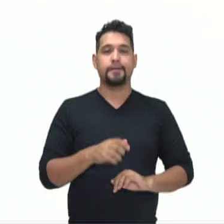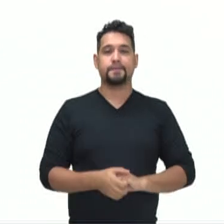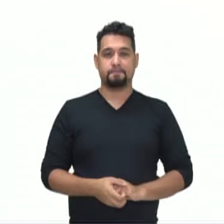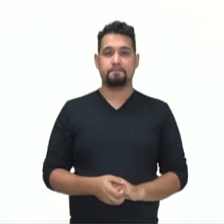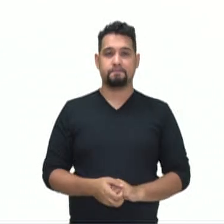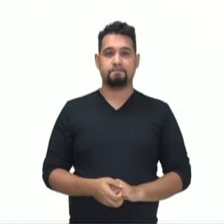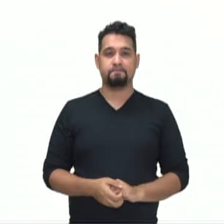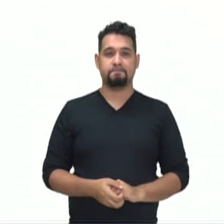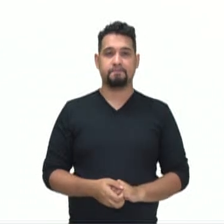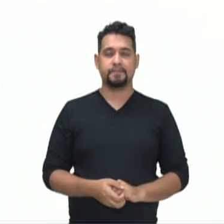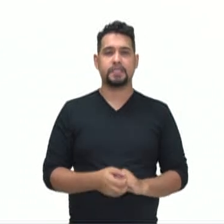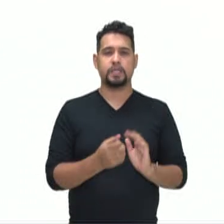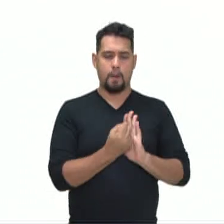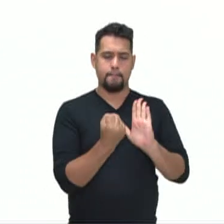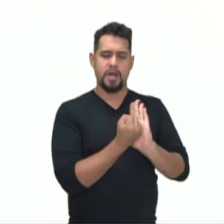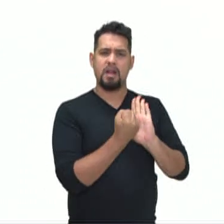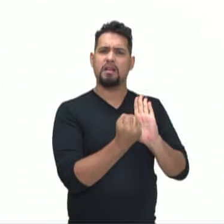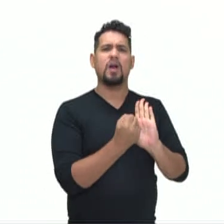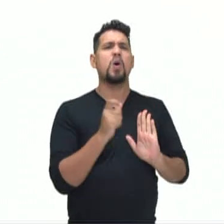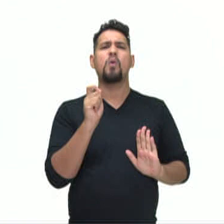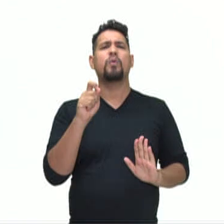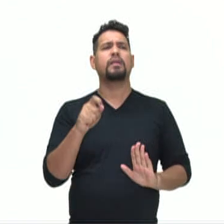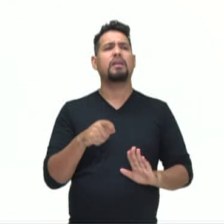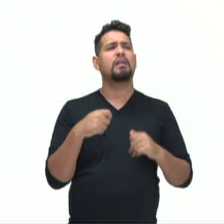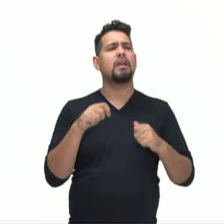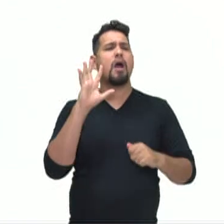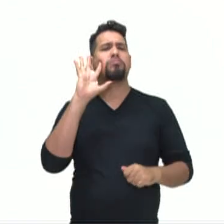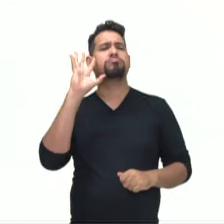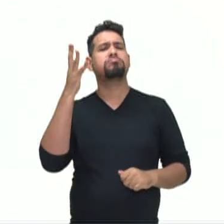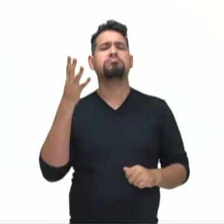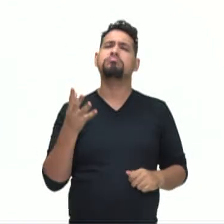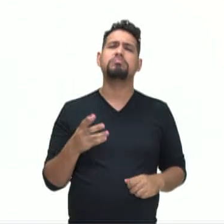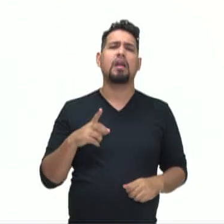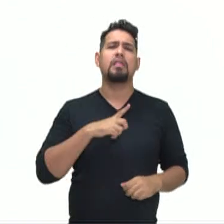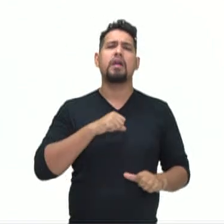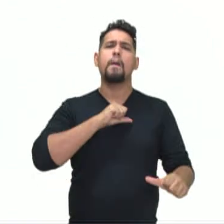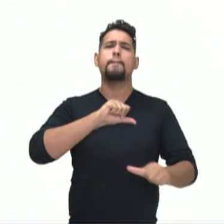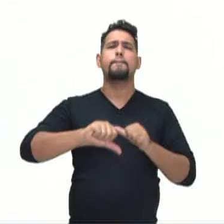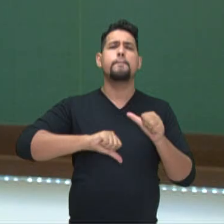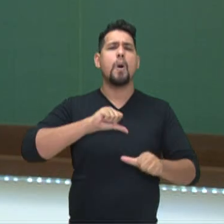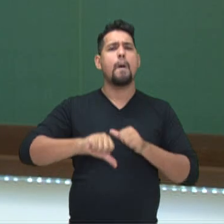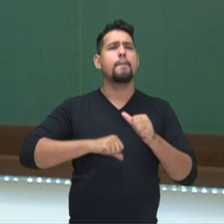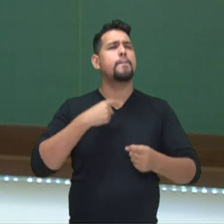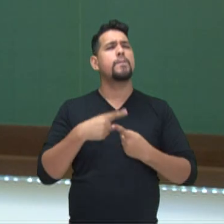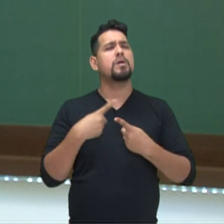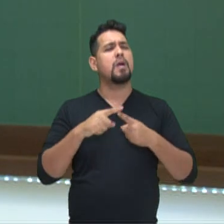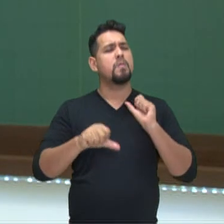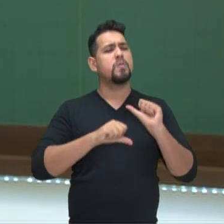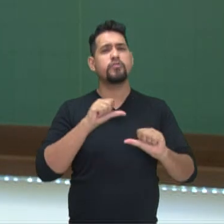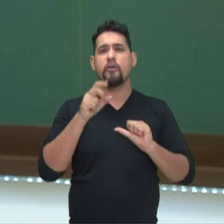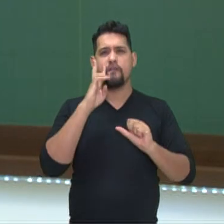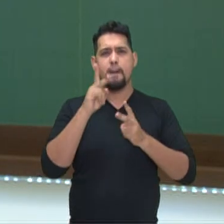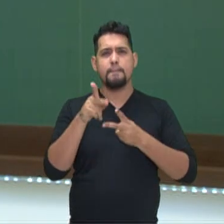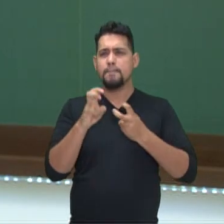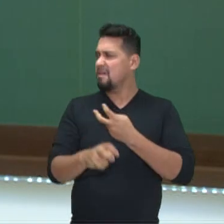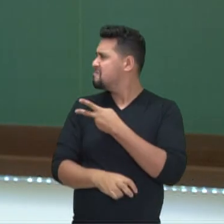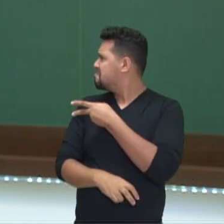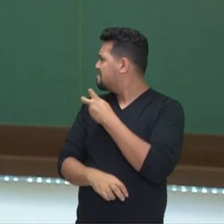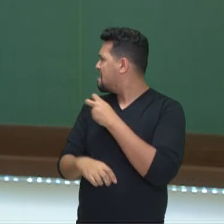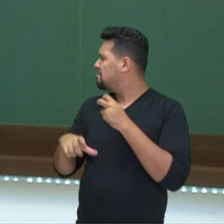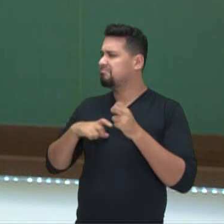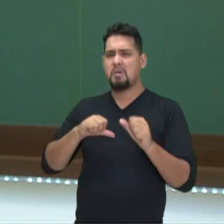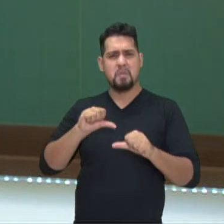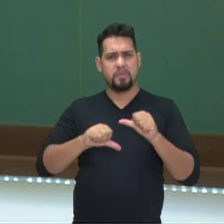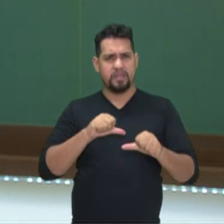logomarca. E o que será que teria causado essa mudança, né? Vocês percebem alguma